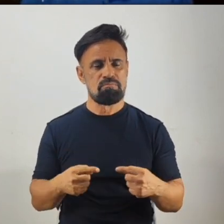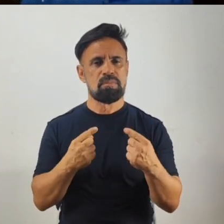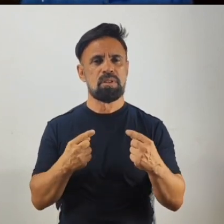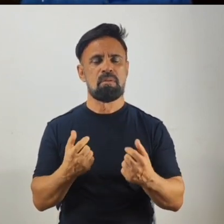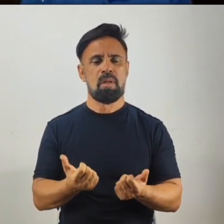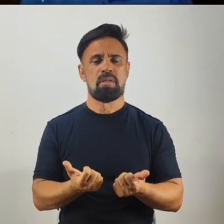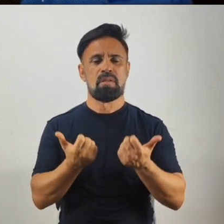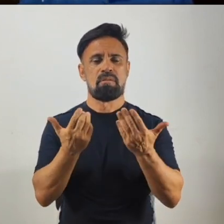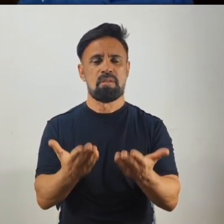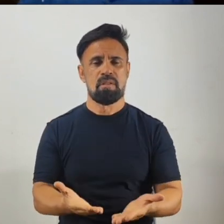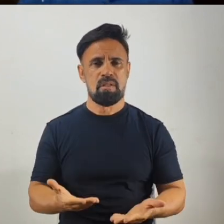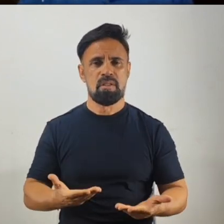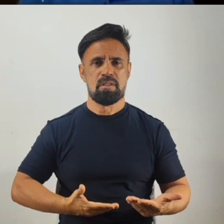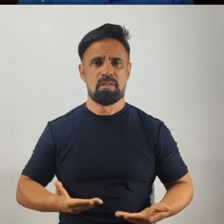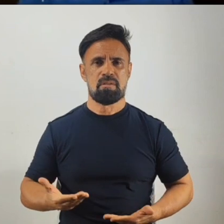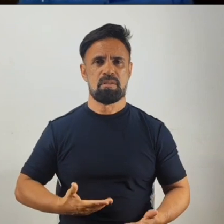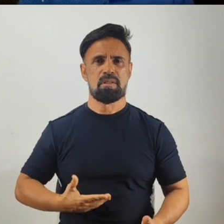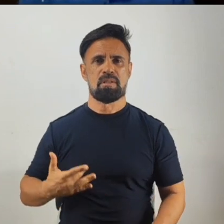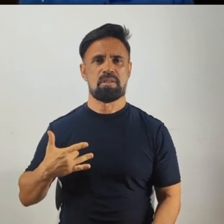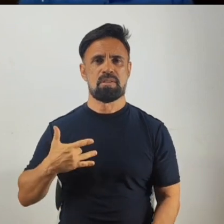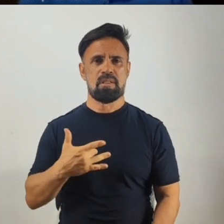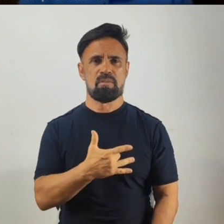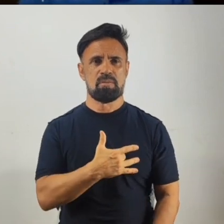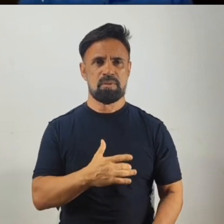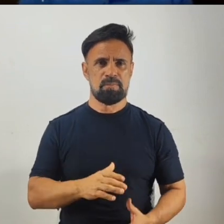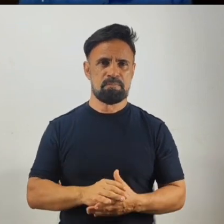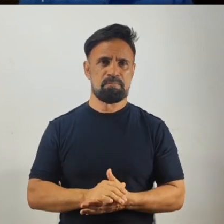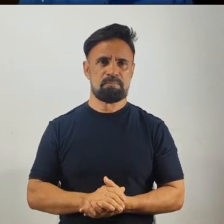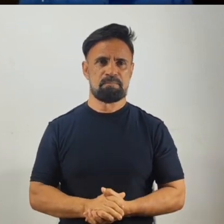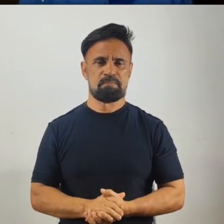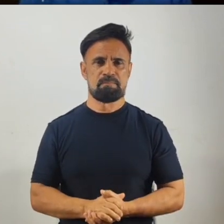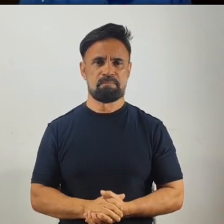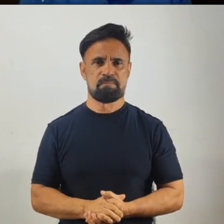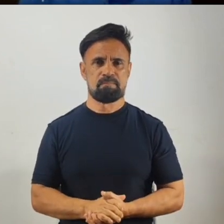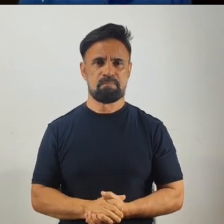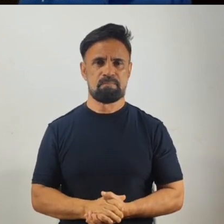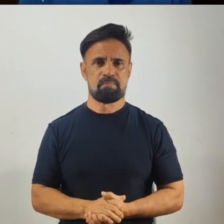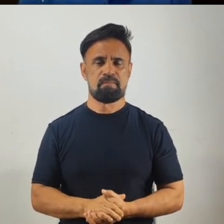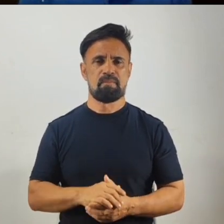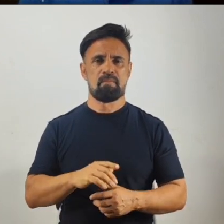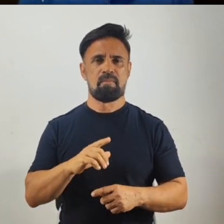mais eficiente para a prestação dos serviços em saúde.